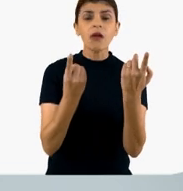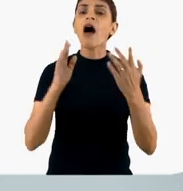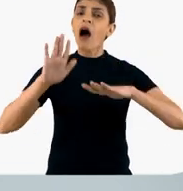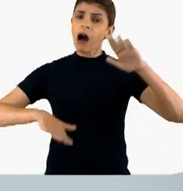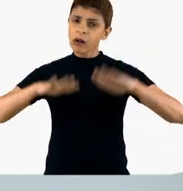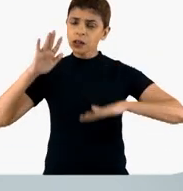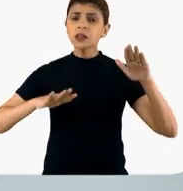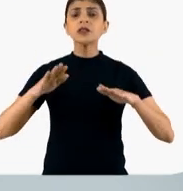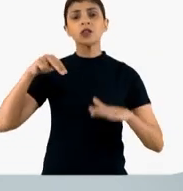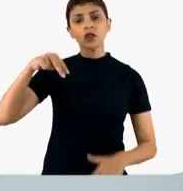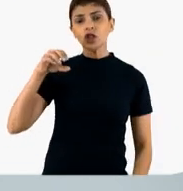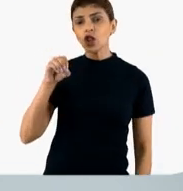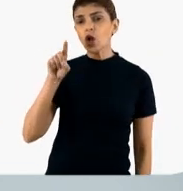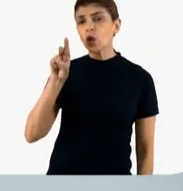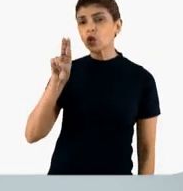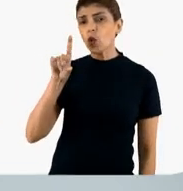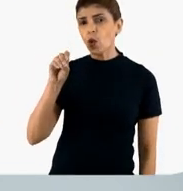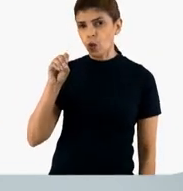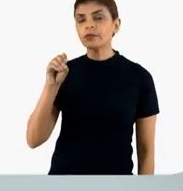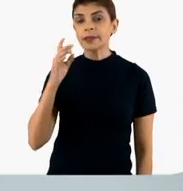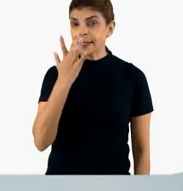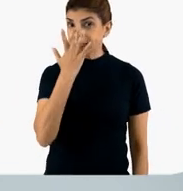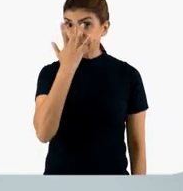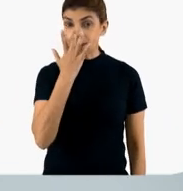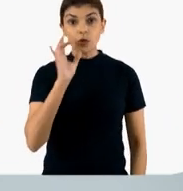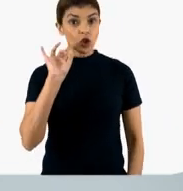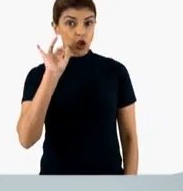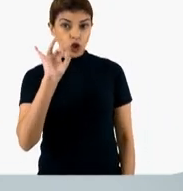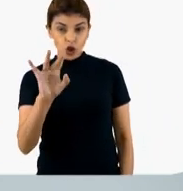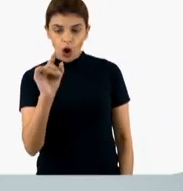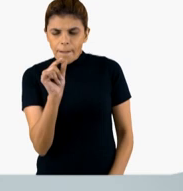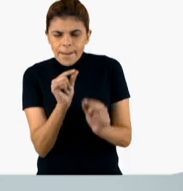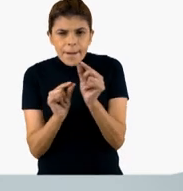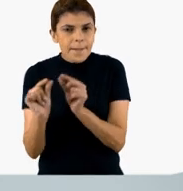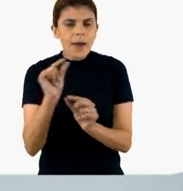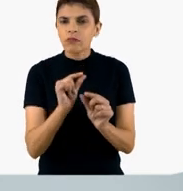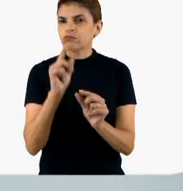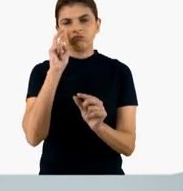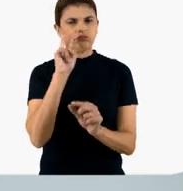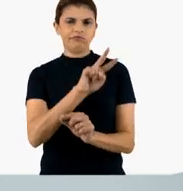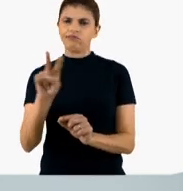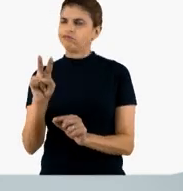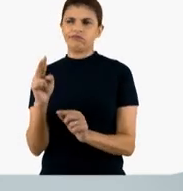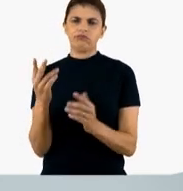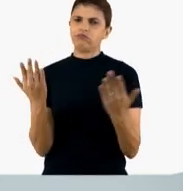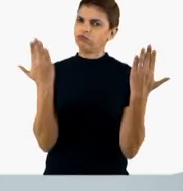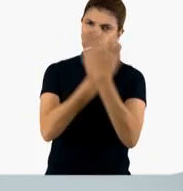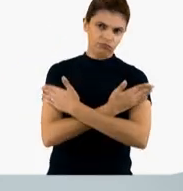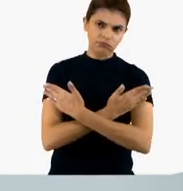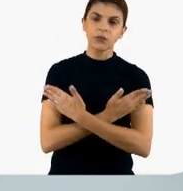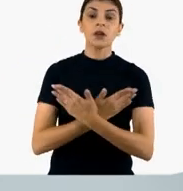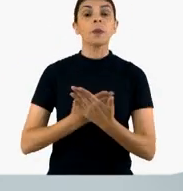e às vezes com alguns pequenos nódulos no septo. Mas assim, só micronódulo a gente não tem visto, eu pelo menos não